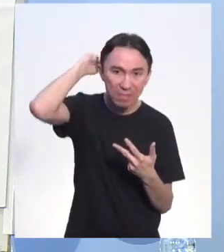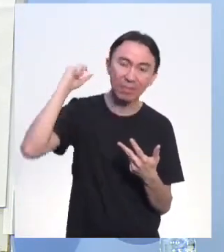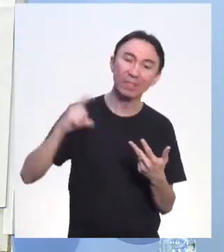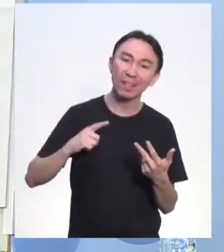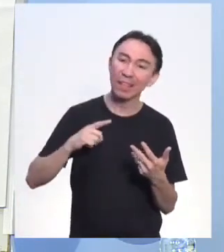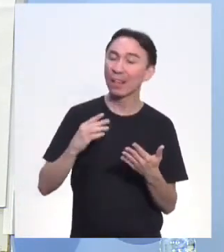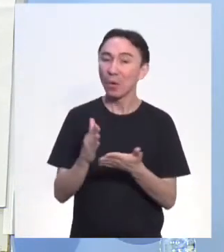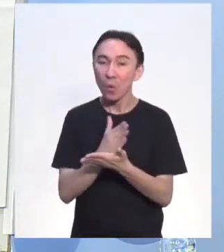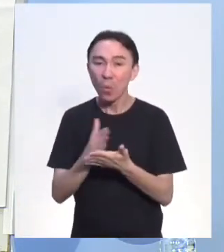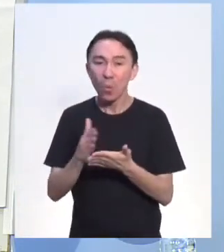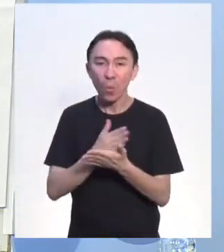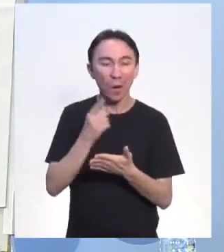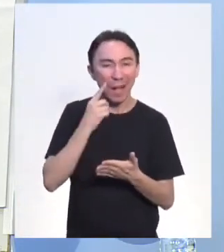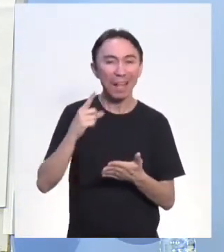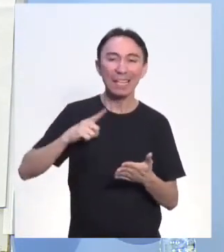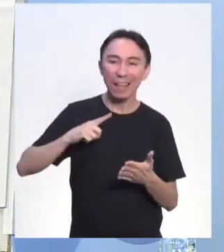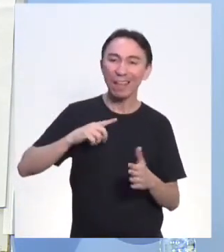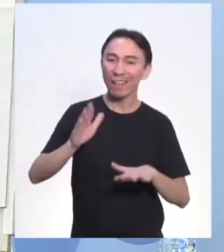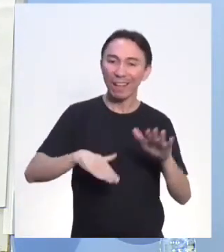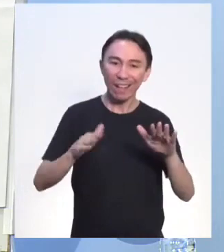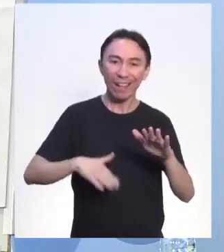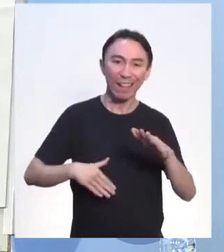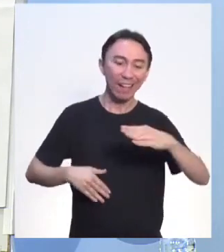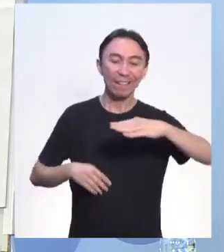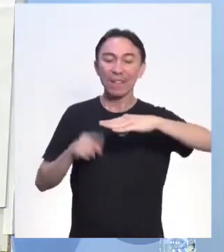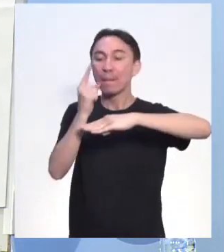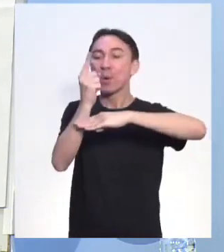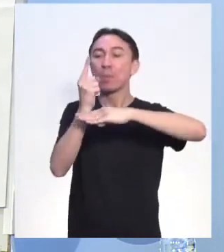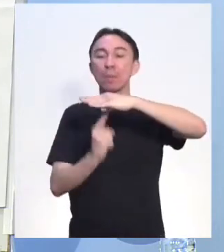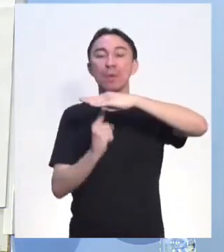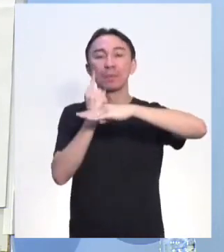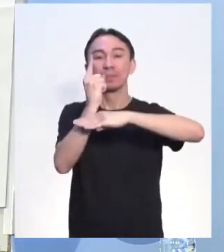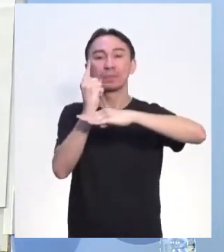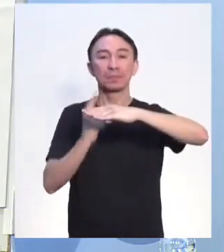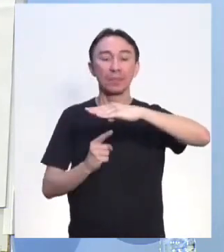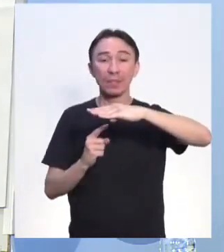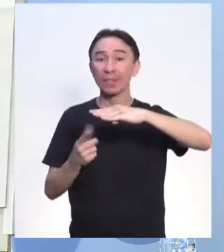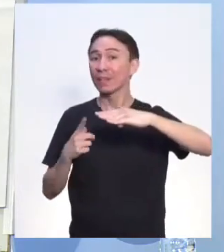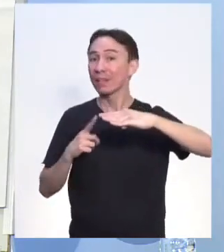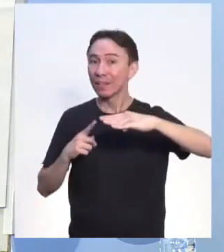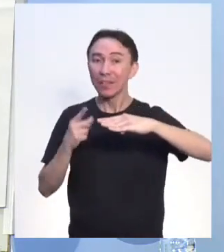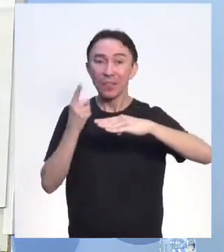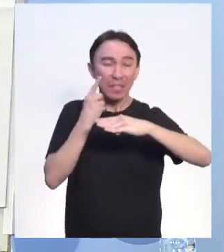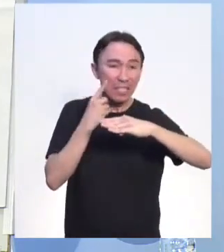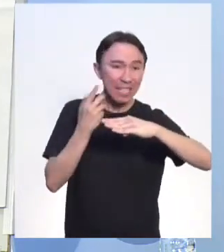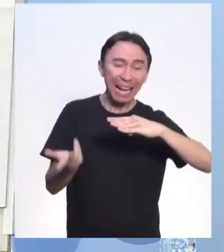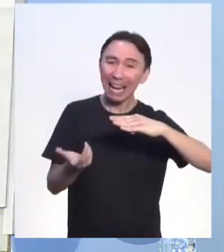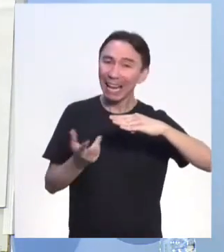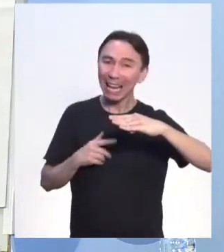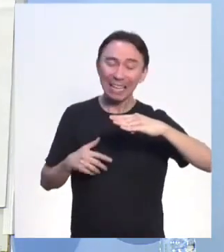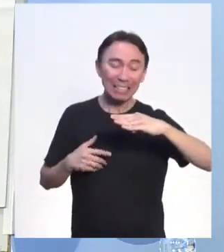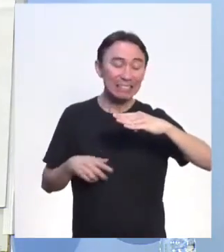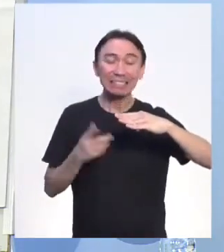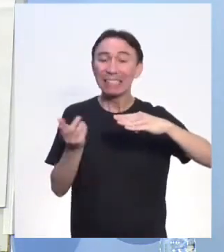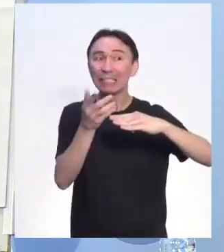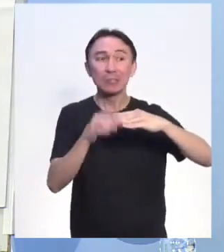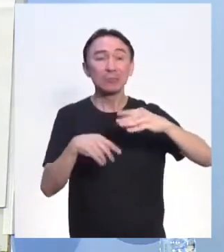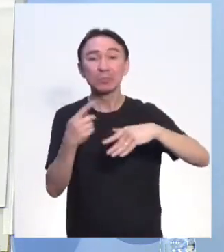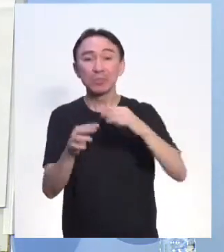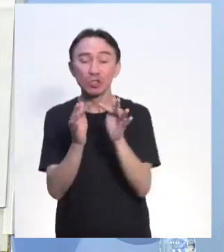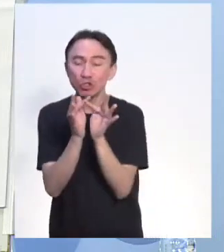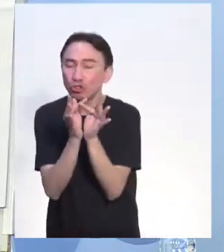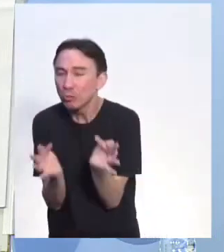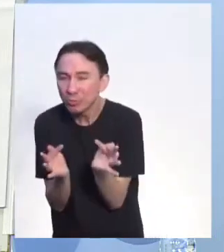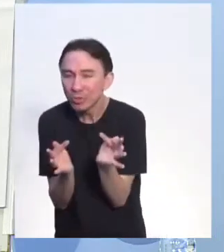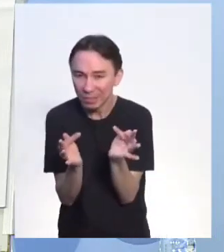fração. Então, se você encontrar alternativas que têm fração, você sempre vai tentar deixar a fração na forma irredutível, na forma mais simples. Que, no caso aqui, não dá